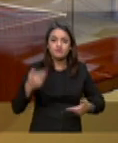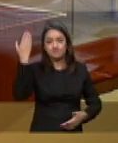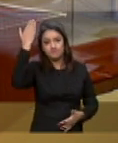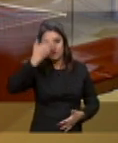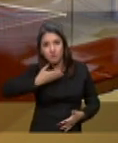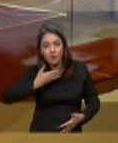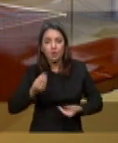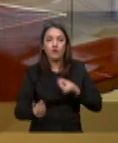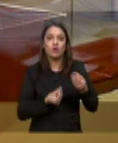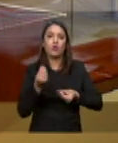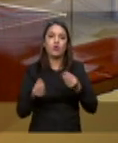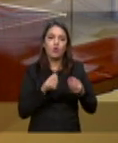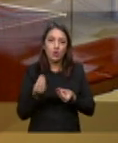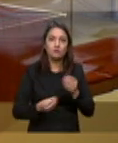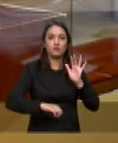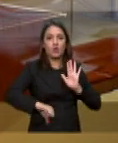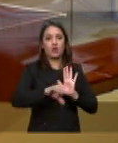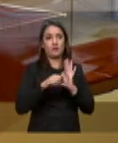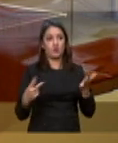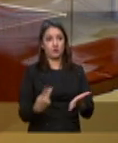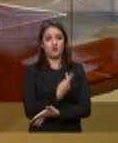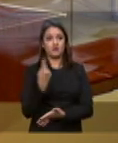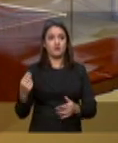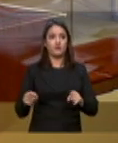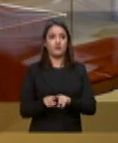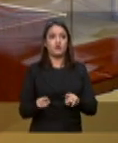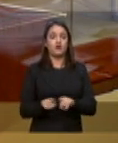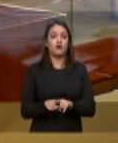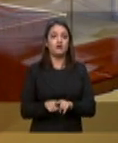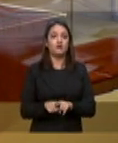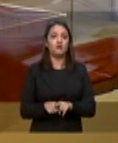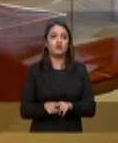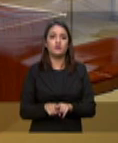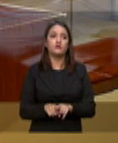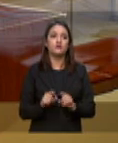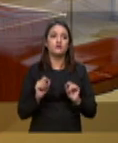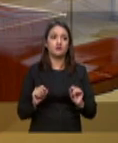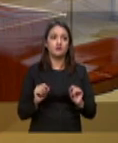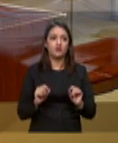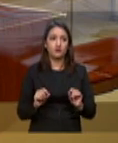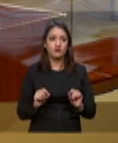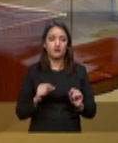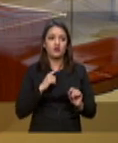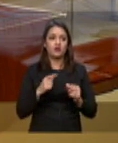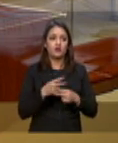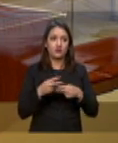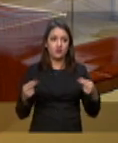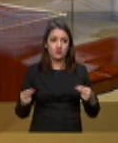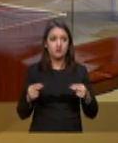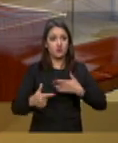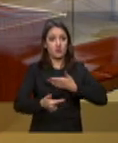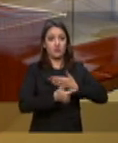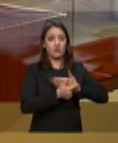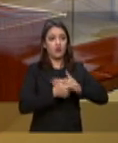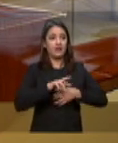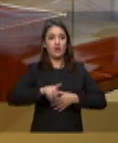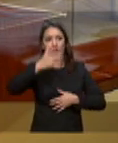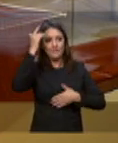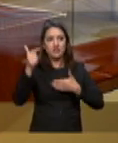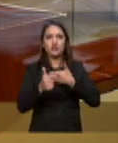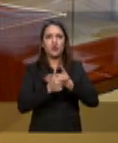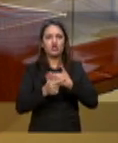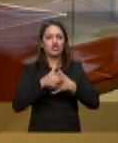do crime fiscal. E para que também não se coloque o contribuinte automaticamente num papel de criminoso e